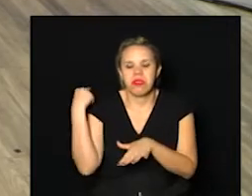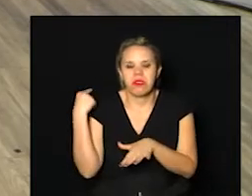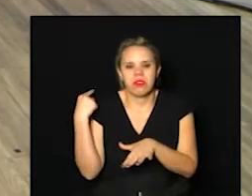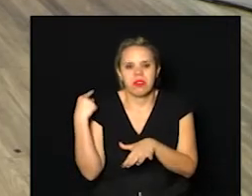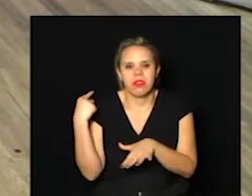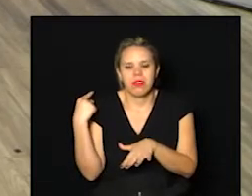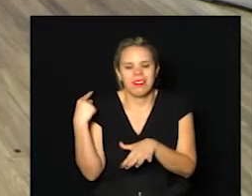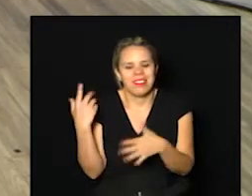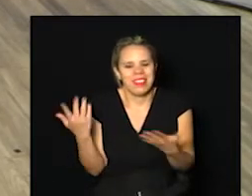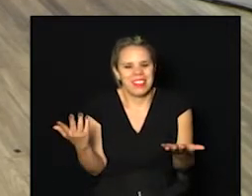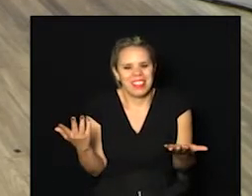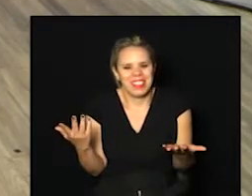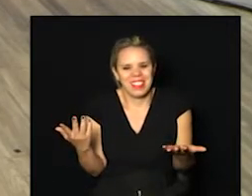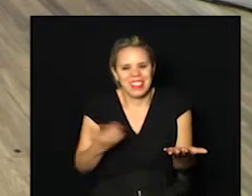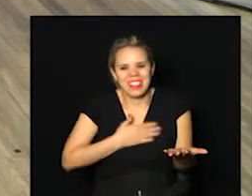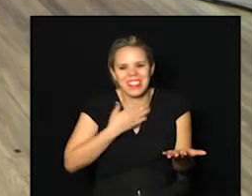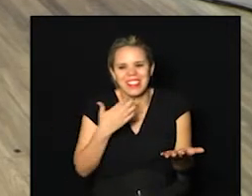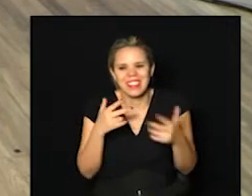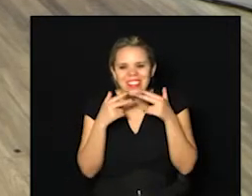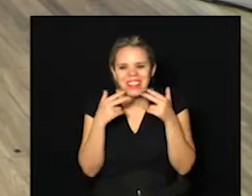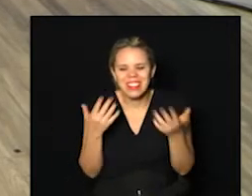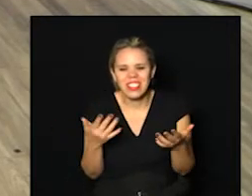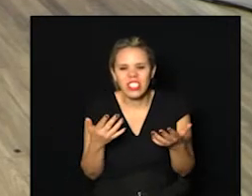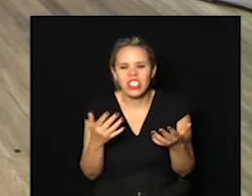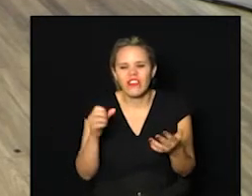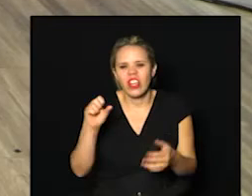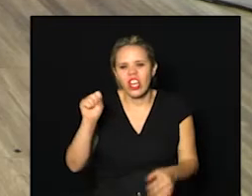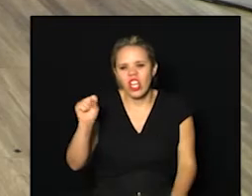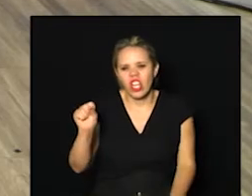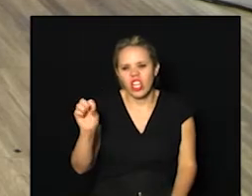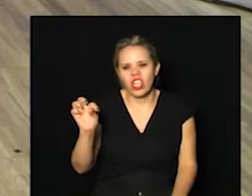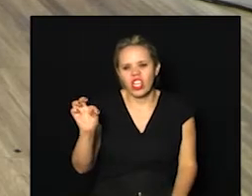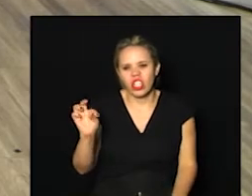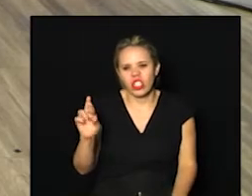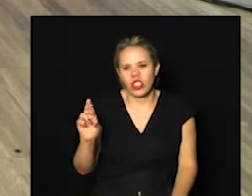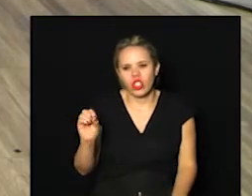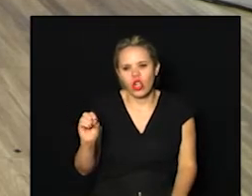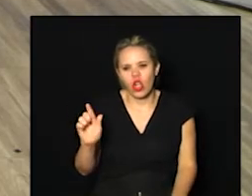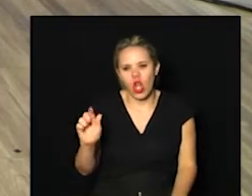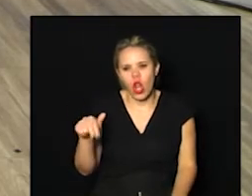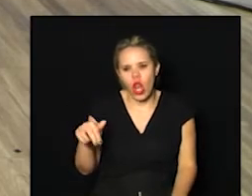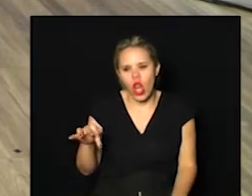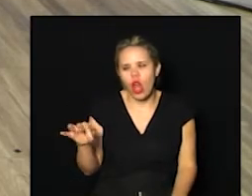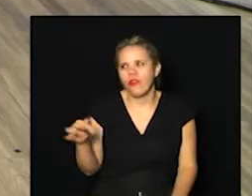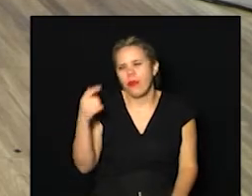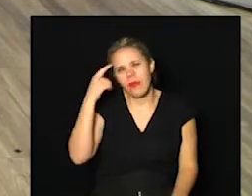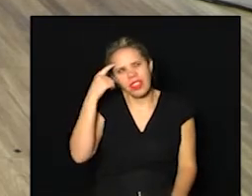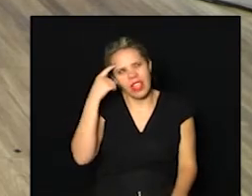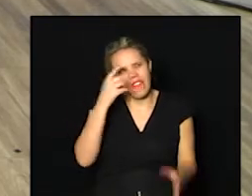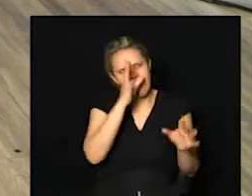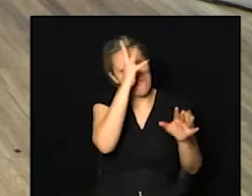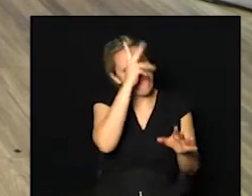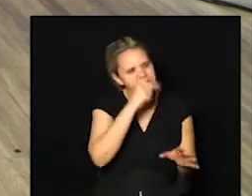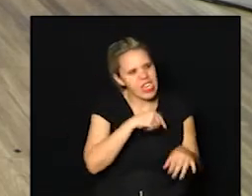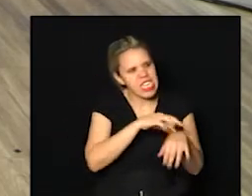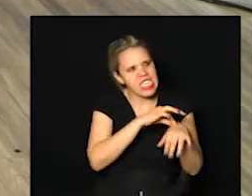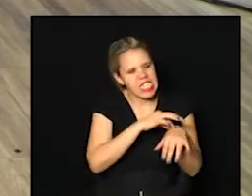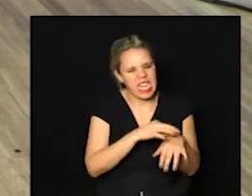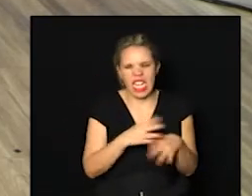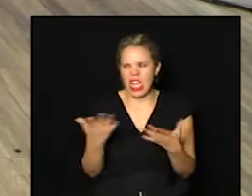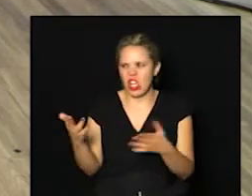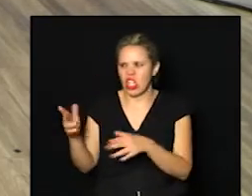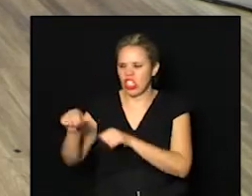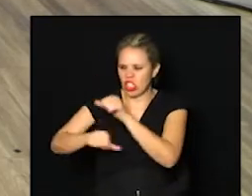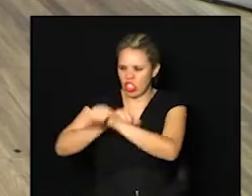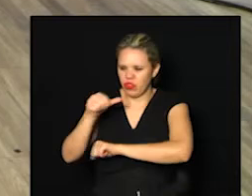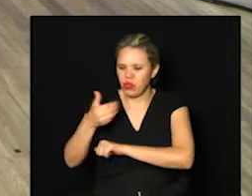Mas eu tomei um susto porque você falou estrogonofe de bis. E na minha cabeça já veio frango, carne com bis, eu já fiquei